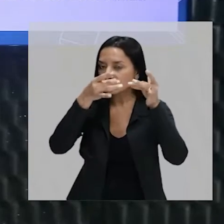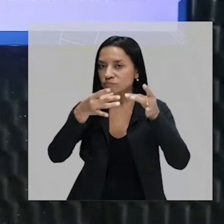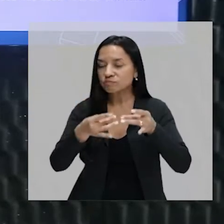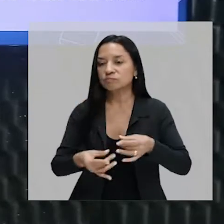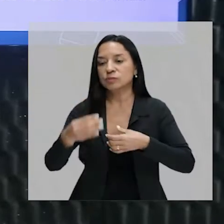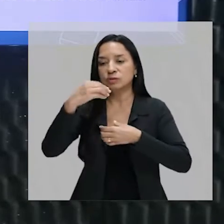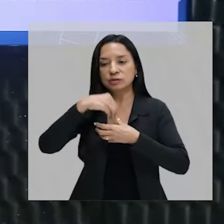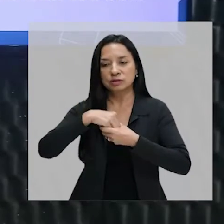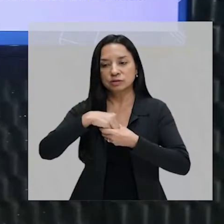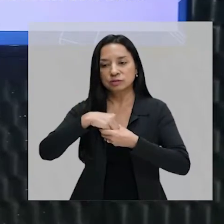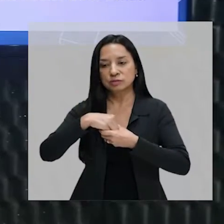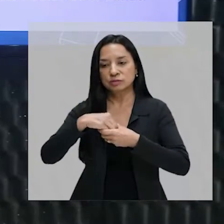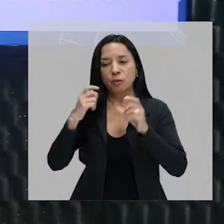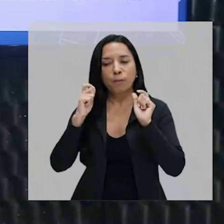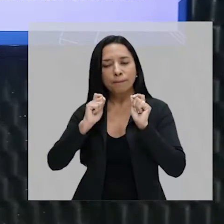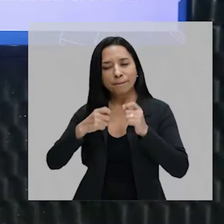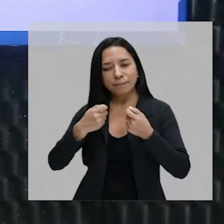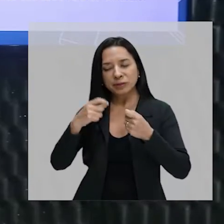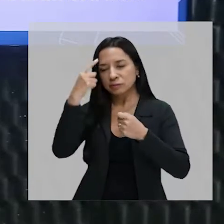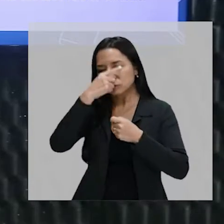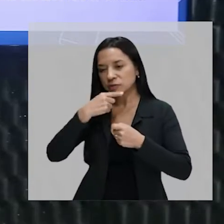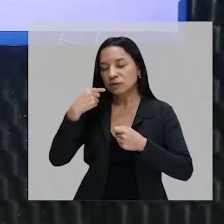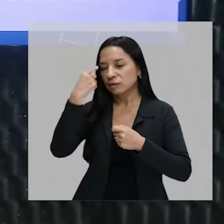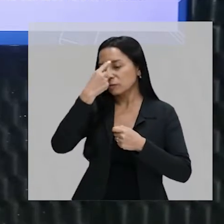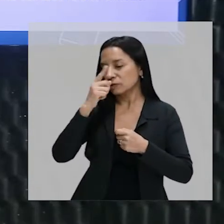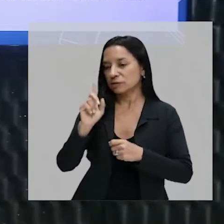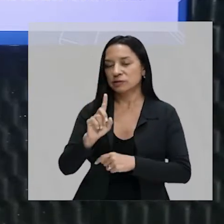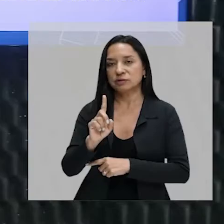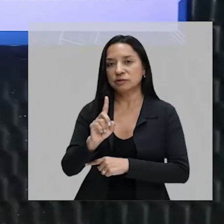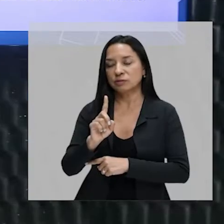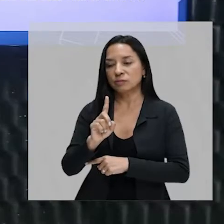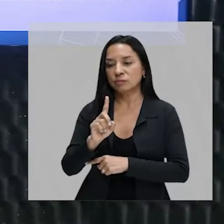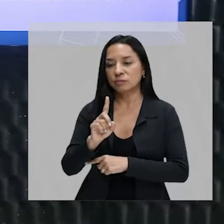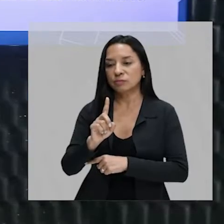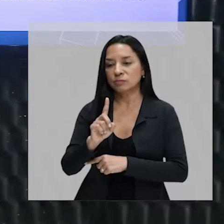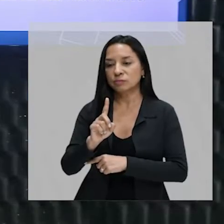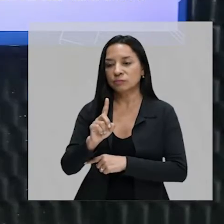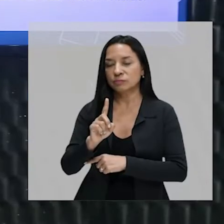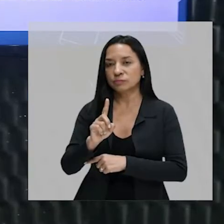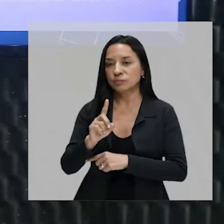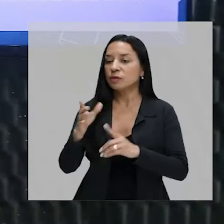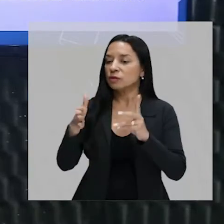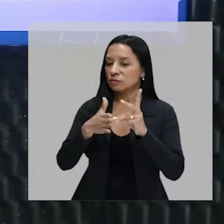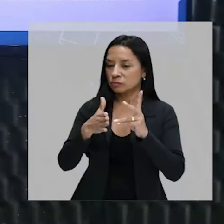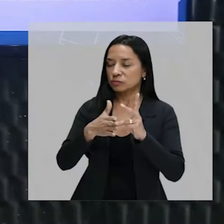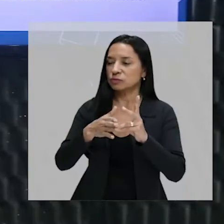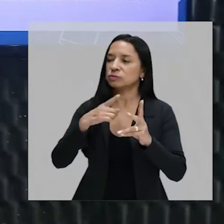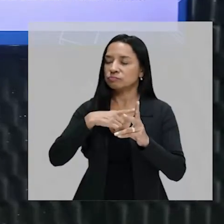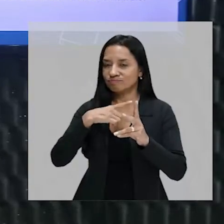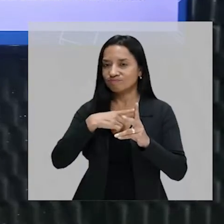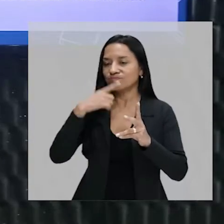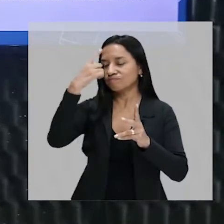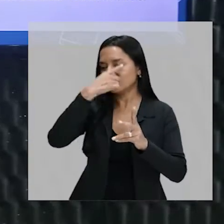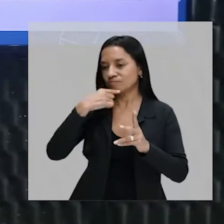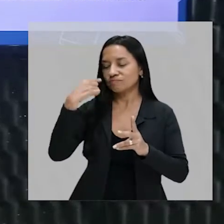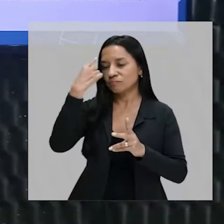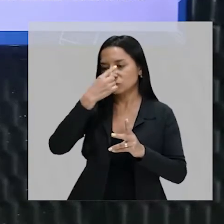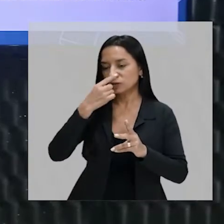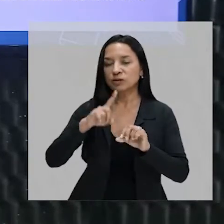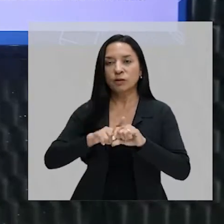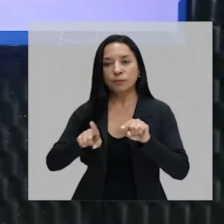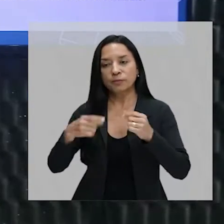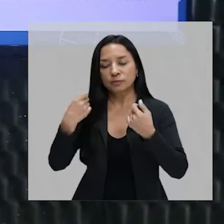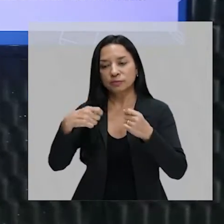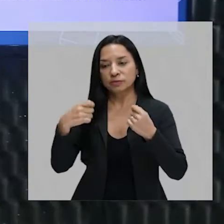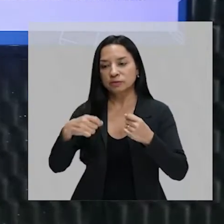Ah e não necessariamente da aparência evidente que não sei indígenas existe aparência mas nós temos que compreender